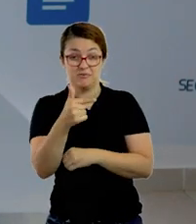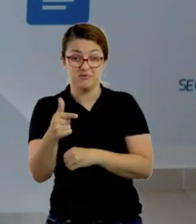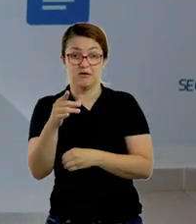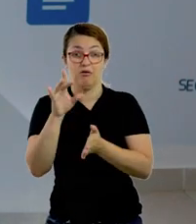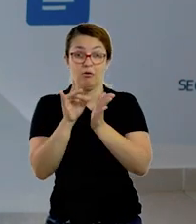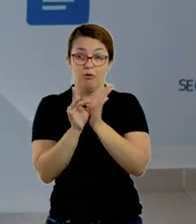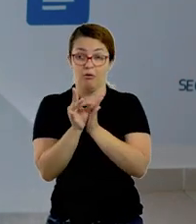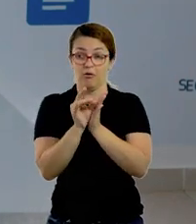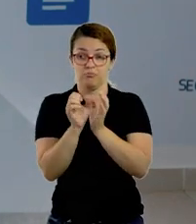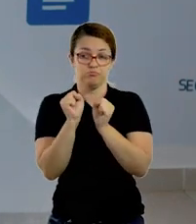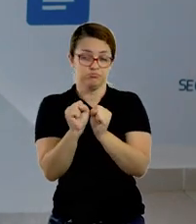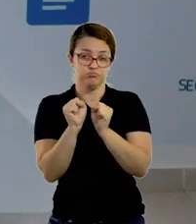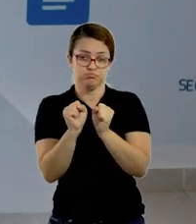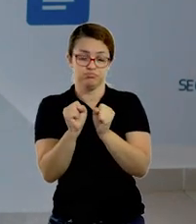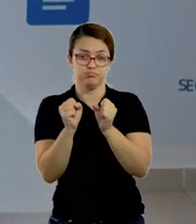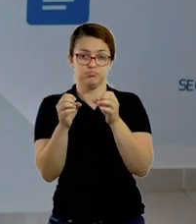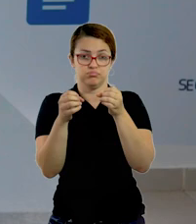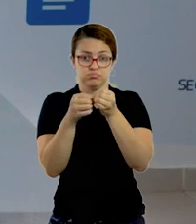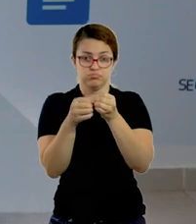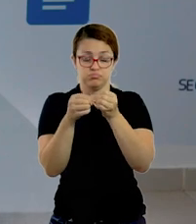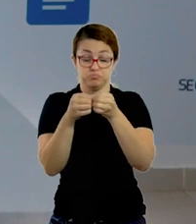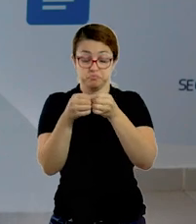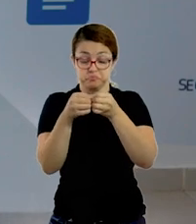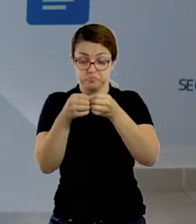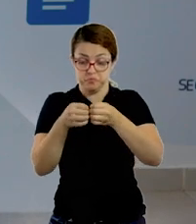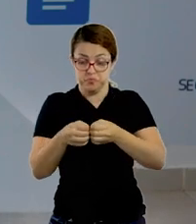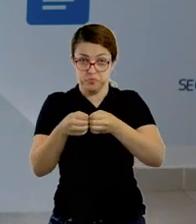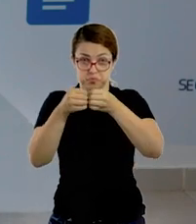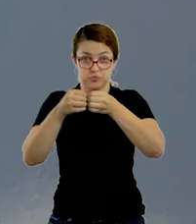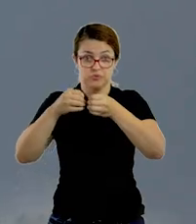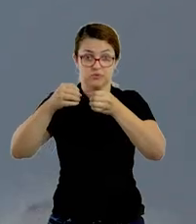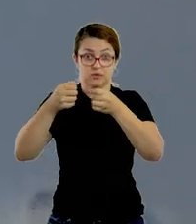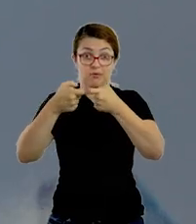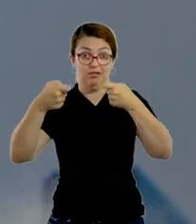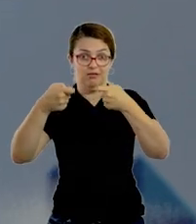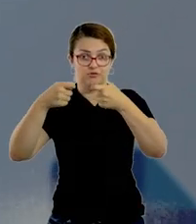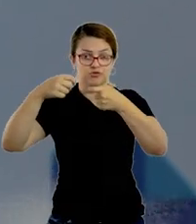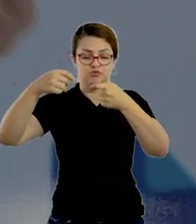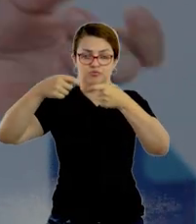cola, você pode unir as duas partes do rolinho usando um elástico.